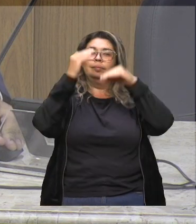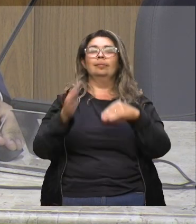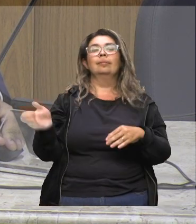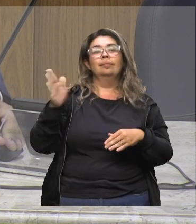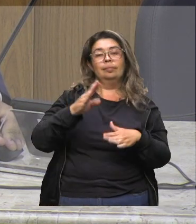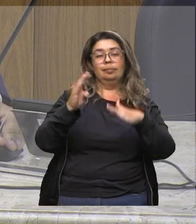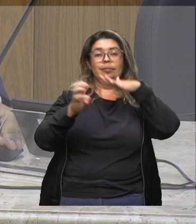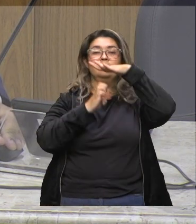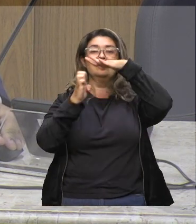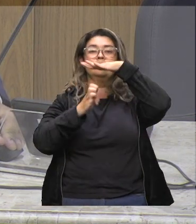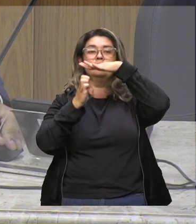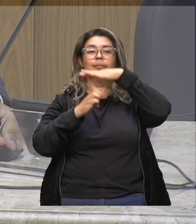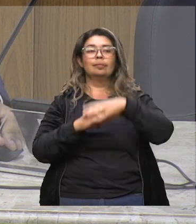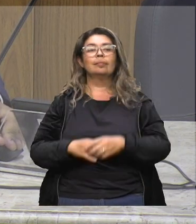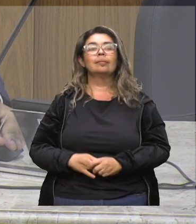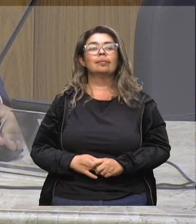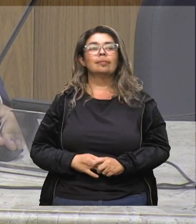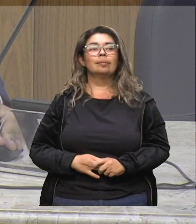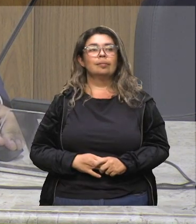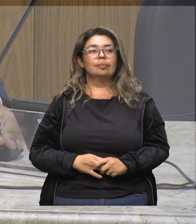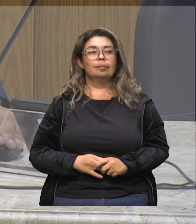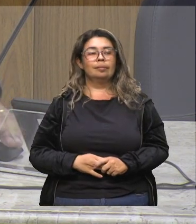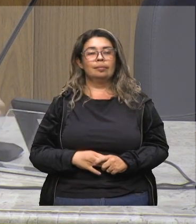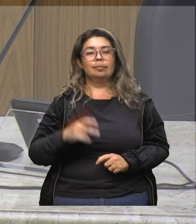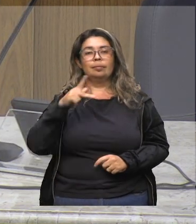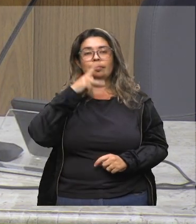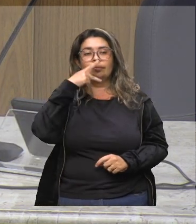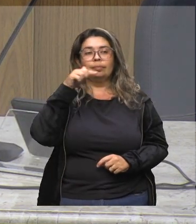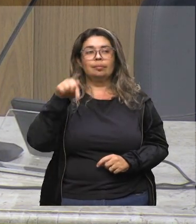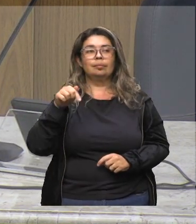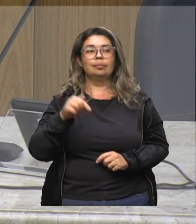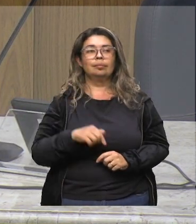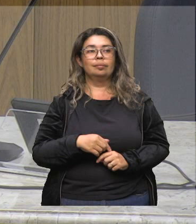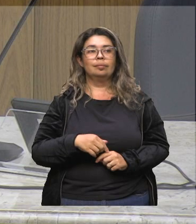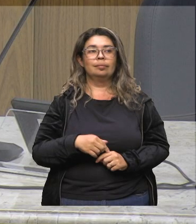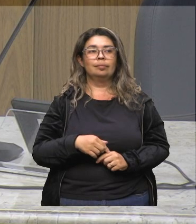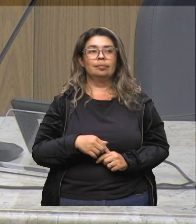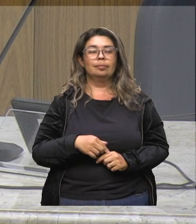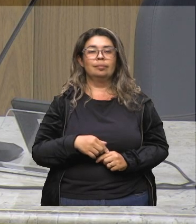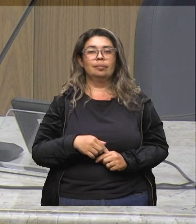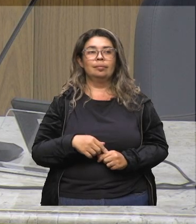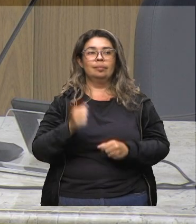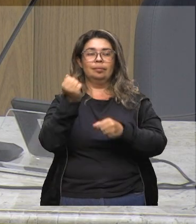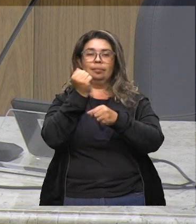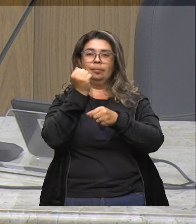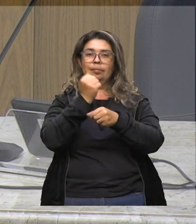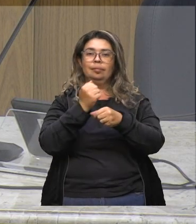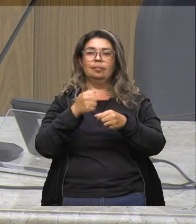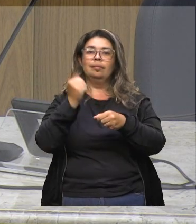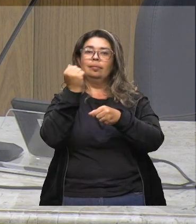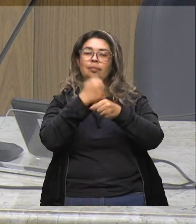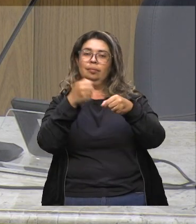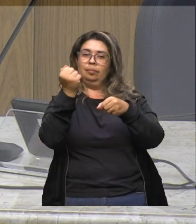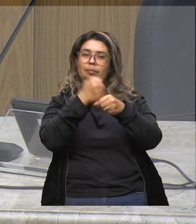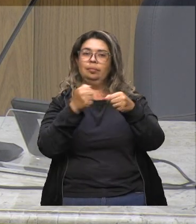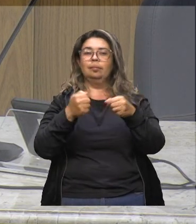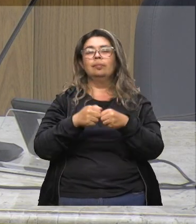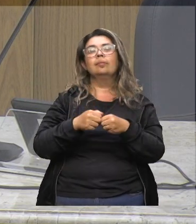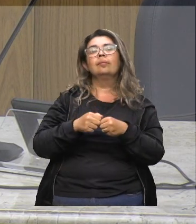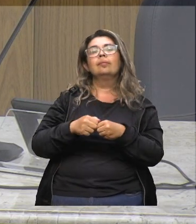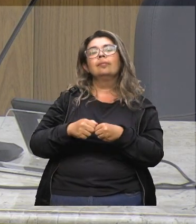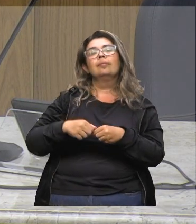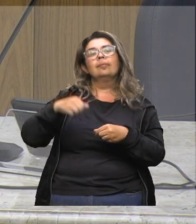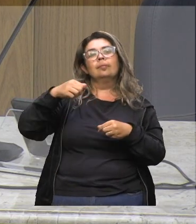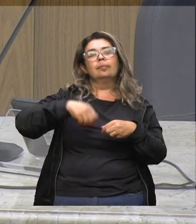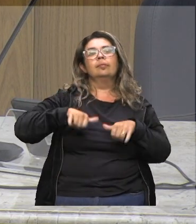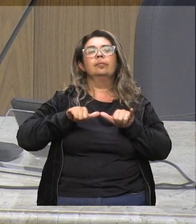empresas aqui, né, e deixar aqui registrado a construção do Max Atacadista, aí, do Grupo Mufato, que já